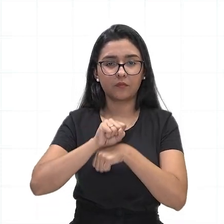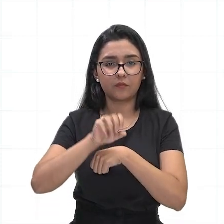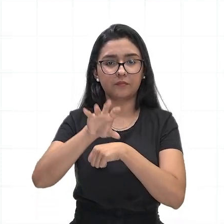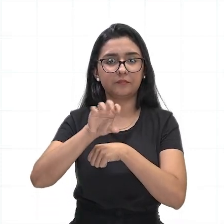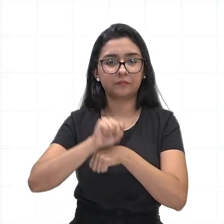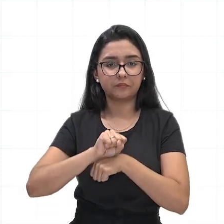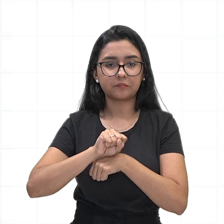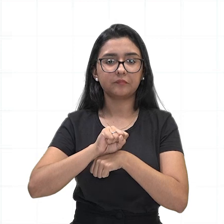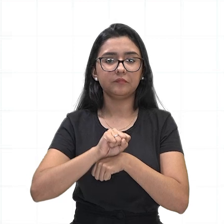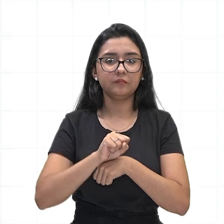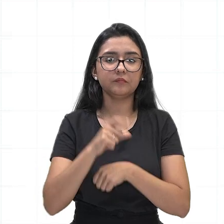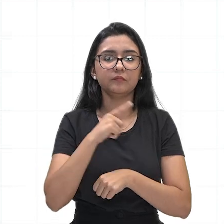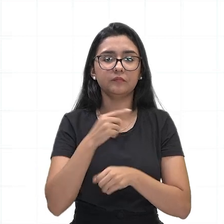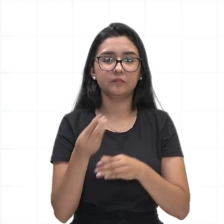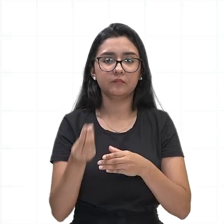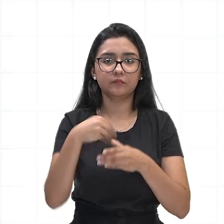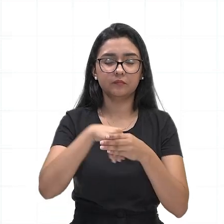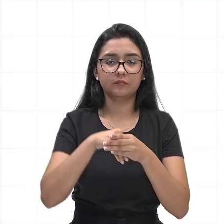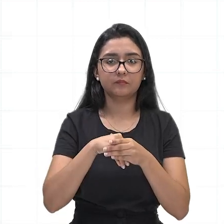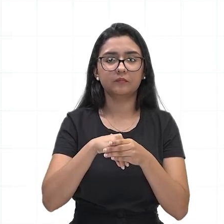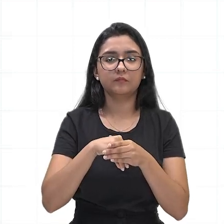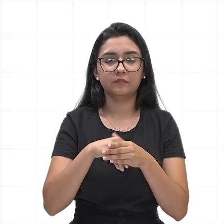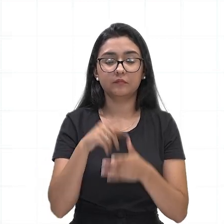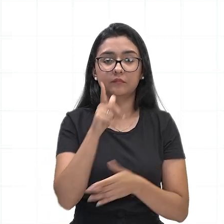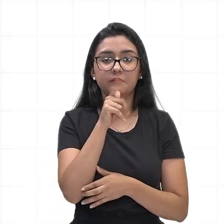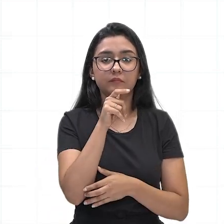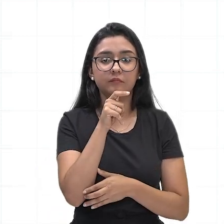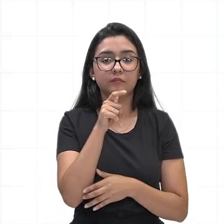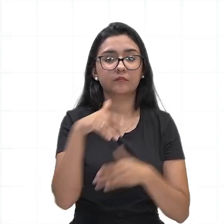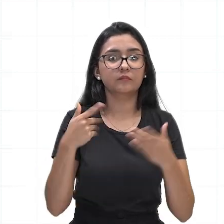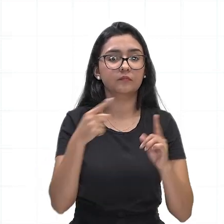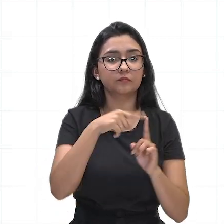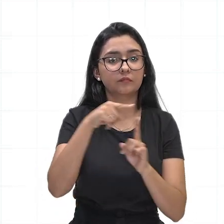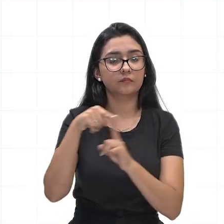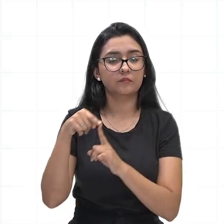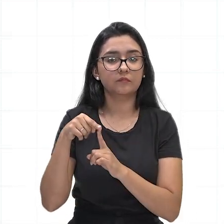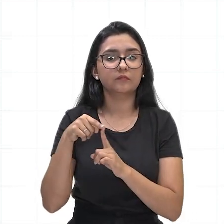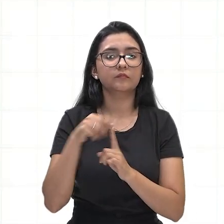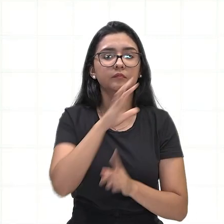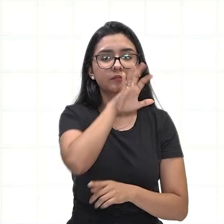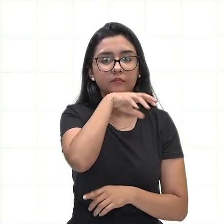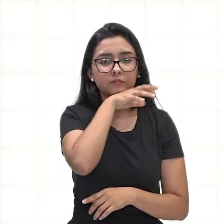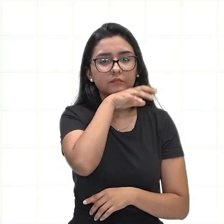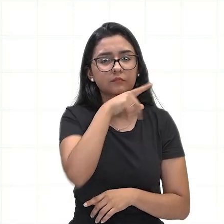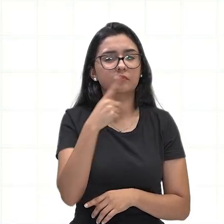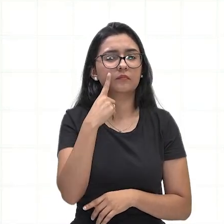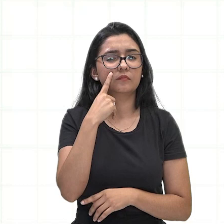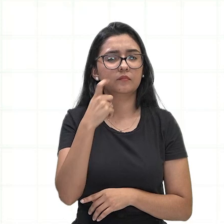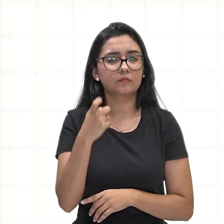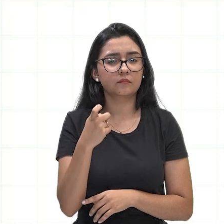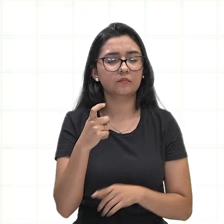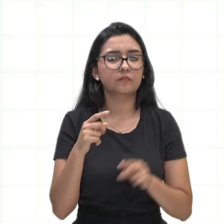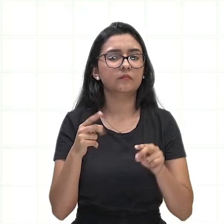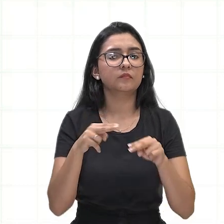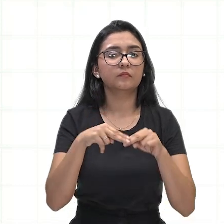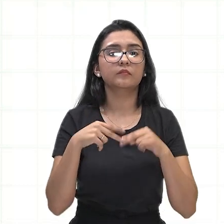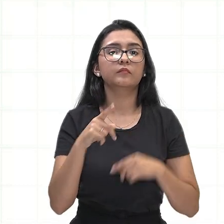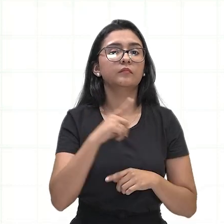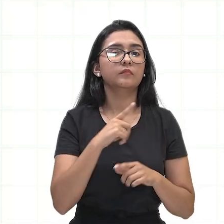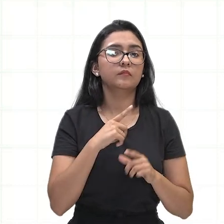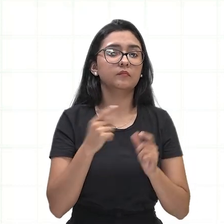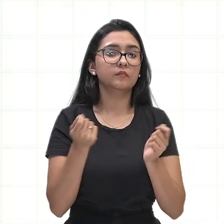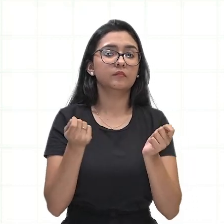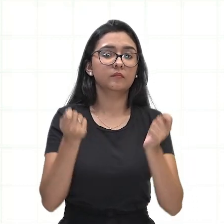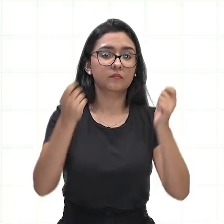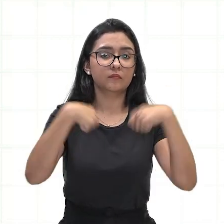matéria orgânica morta presentes na água. Esse animal, ele é muito curioso, né? Ele é bem estudado porque ele tem uma capacidade